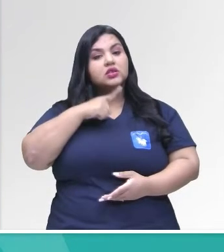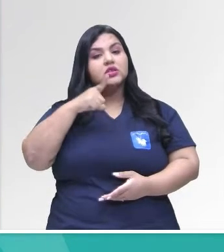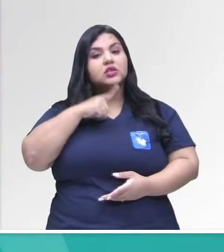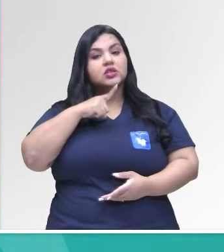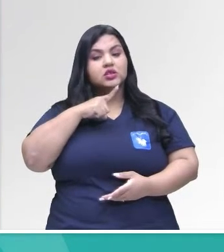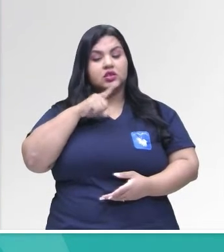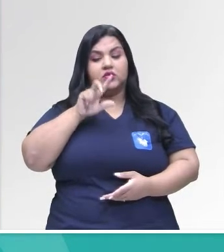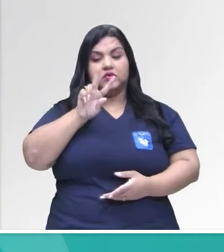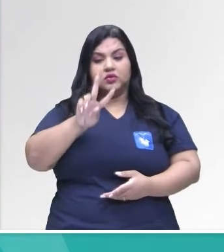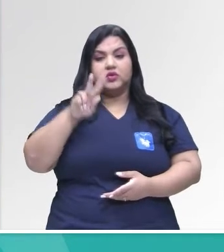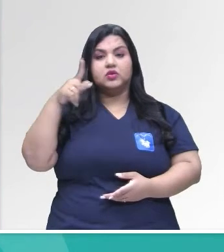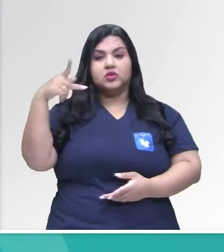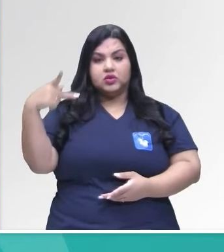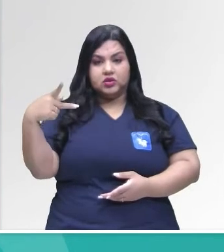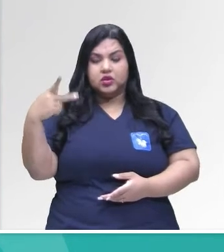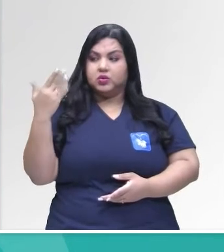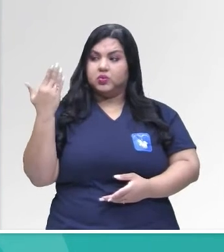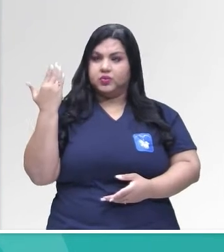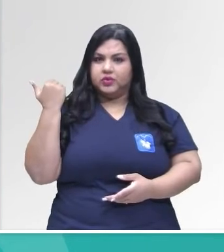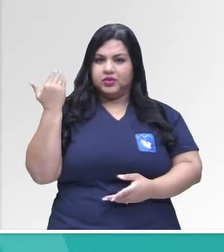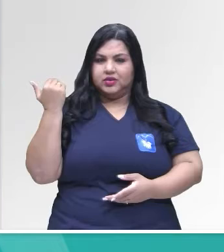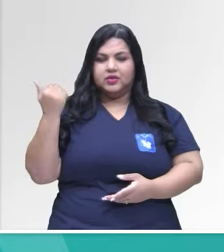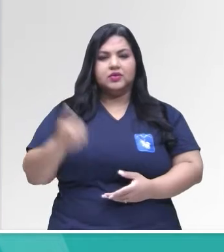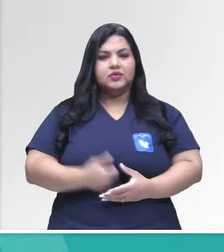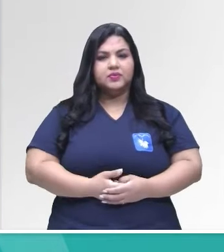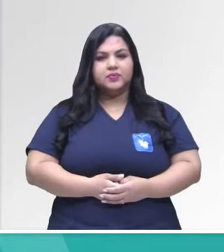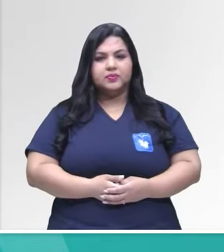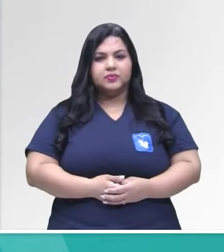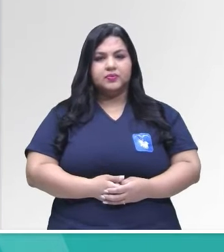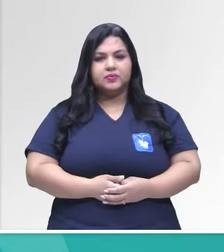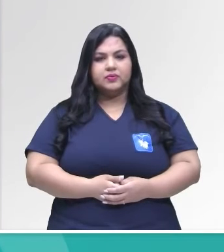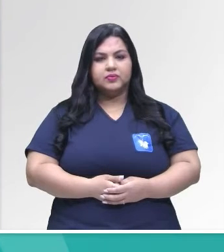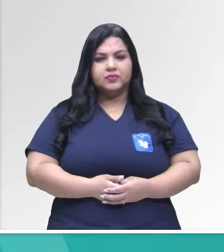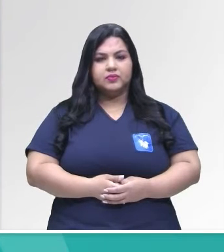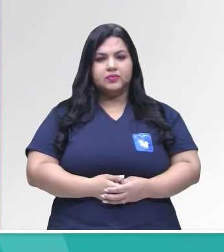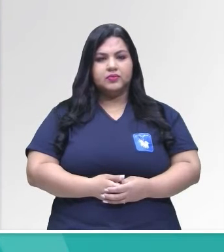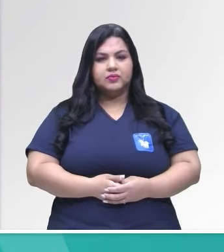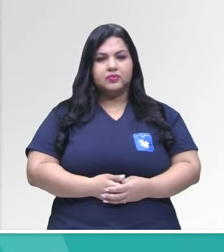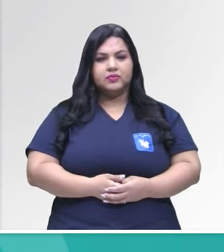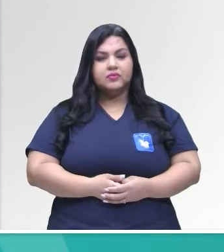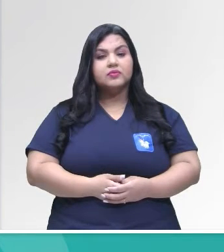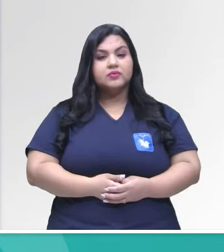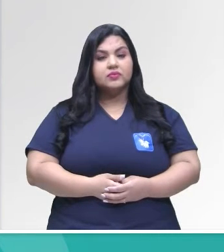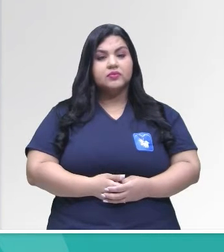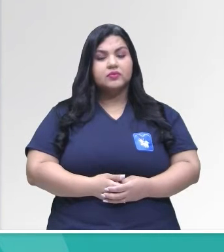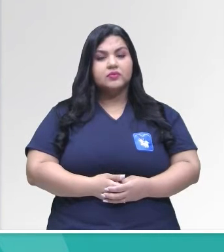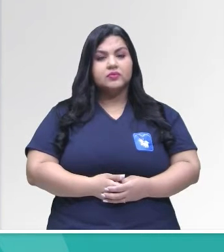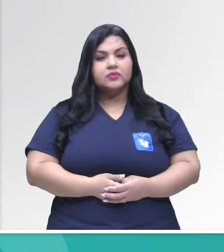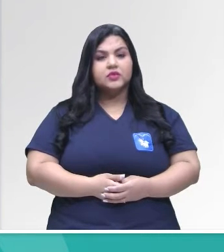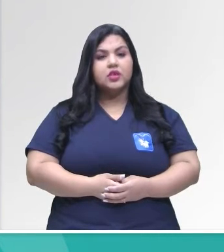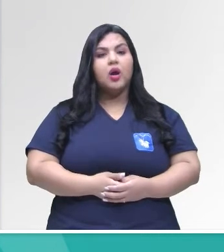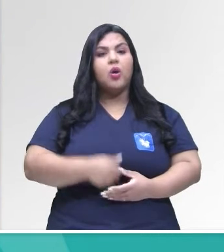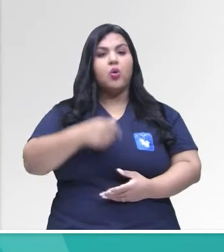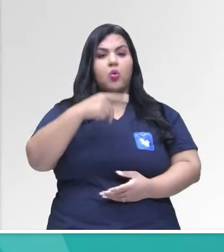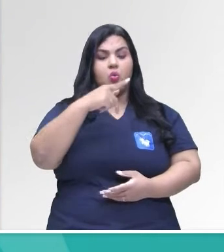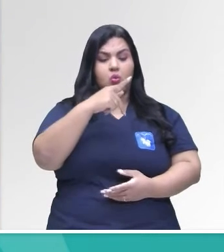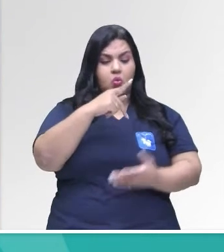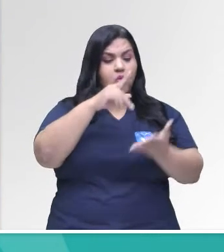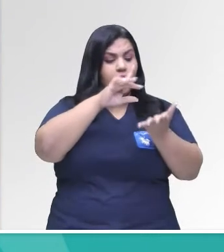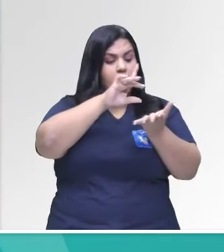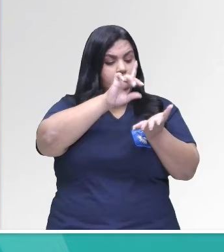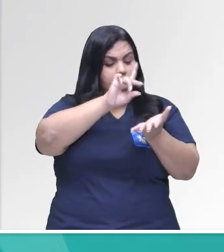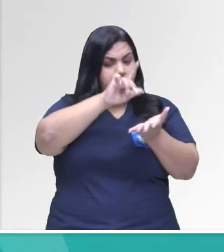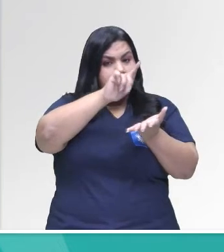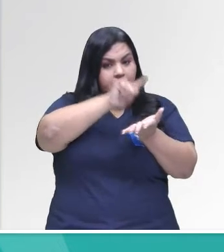voz passiva no passado. Vejam, post-it notes were accidentally, então